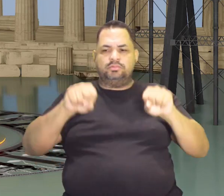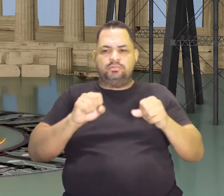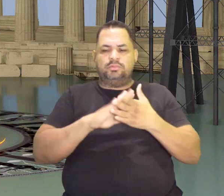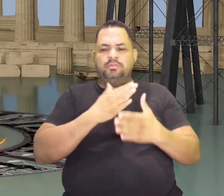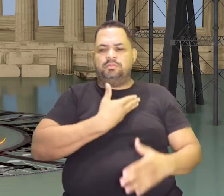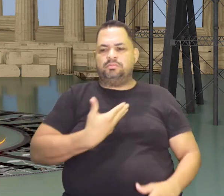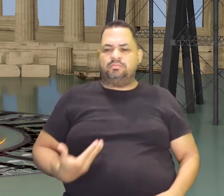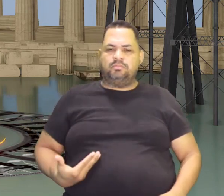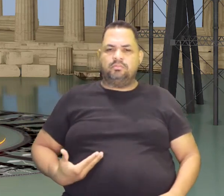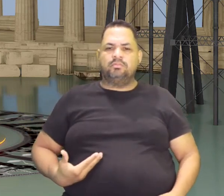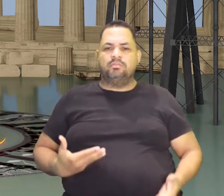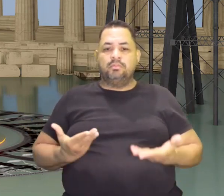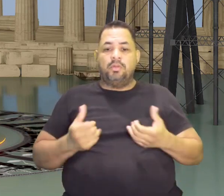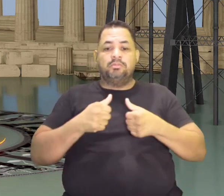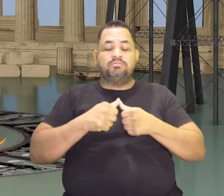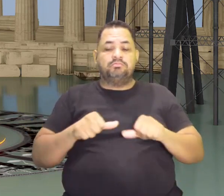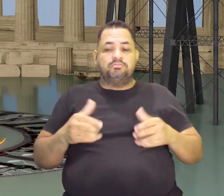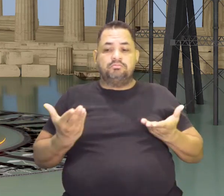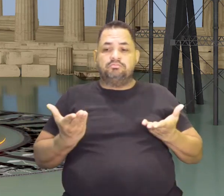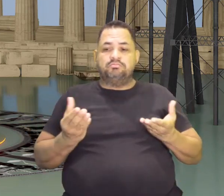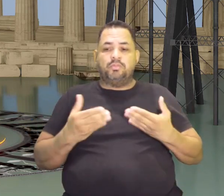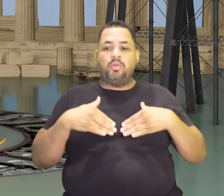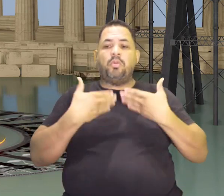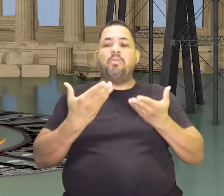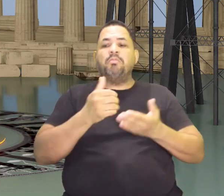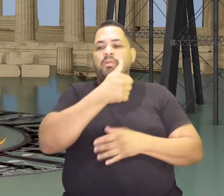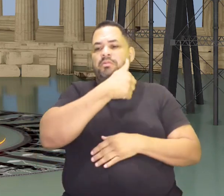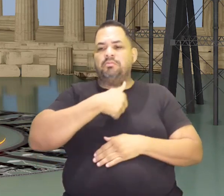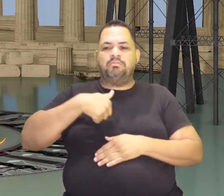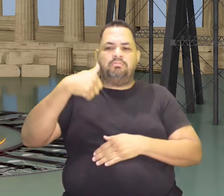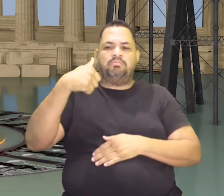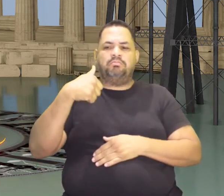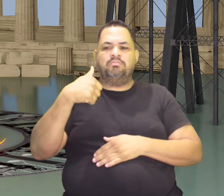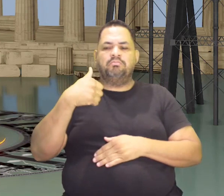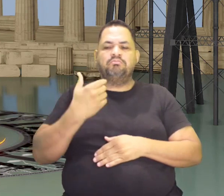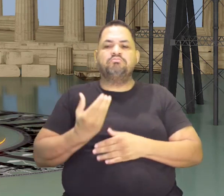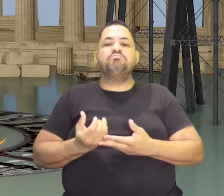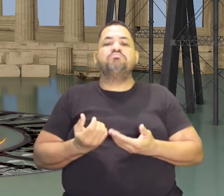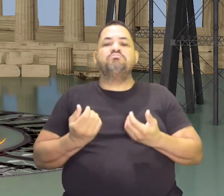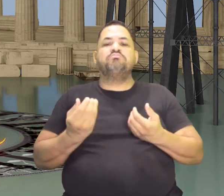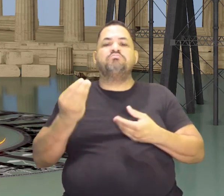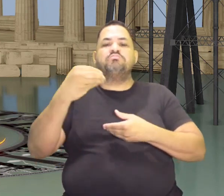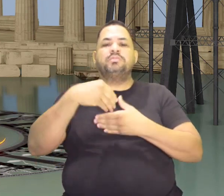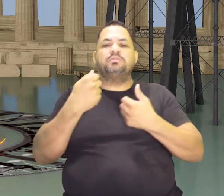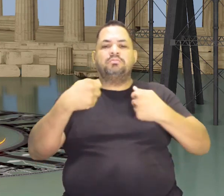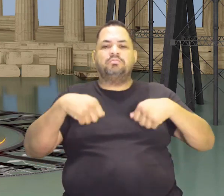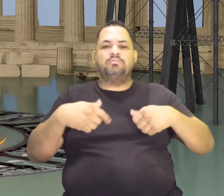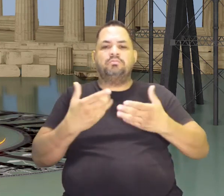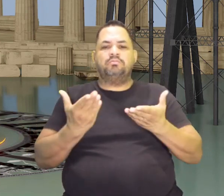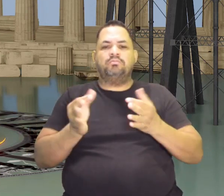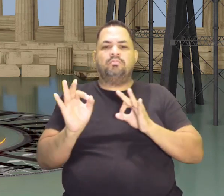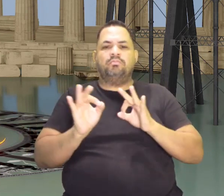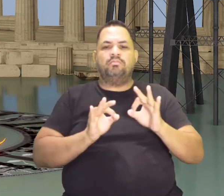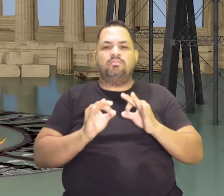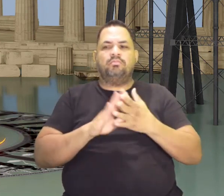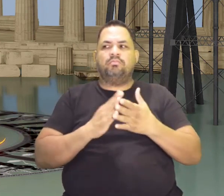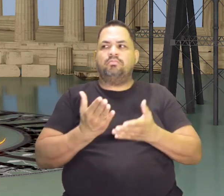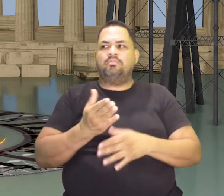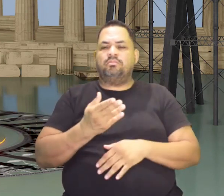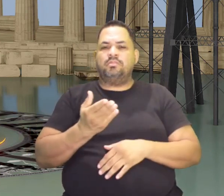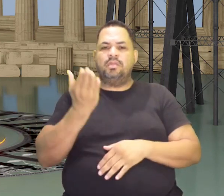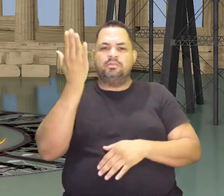governo, né? Como ele está, não qual é o melhor. Então é nessa perspectiva, né, que os antigos